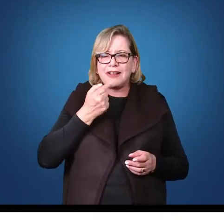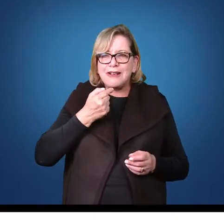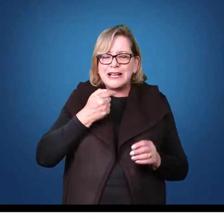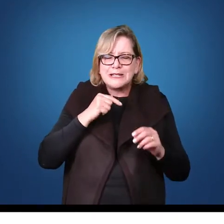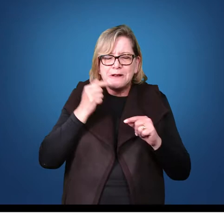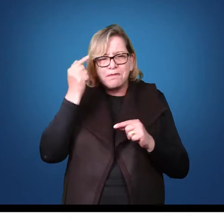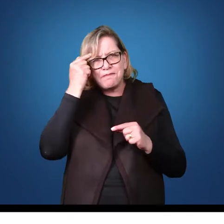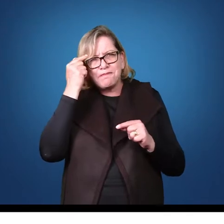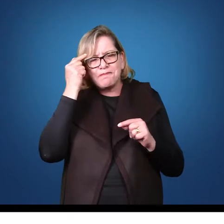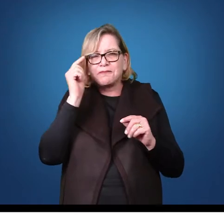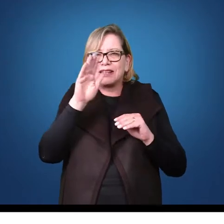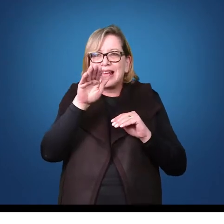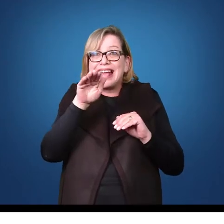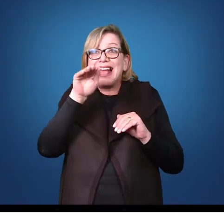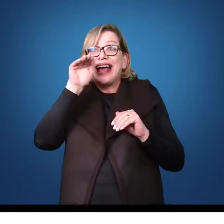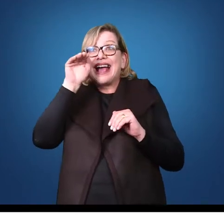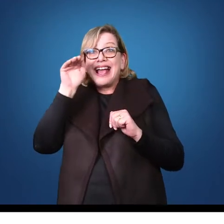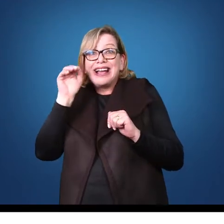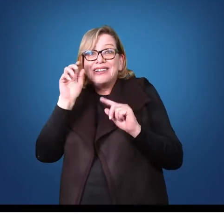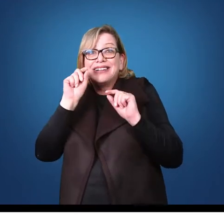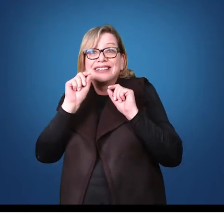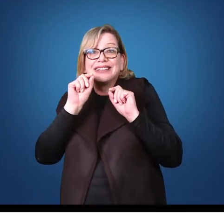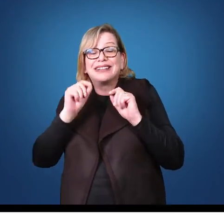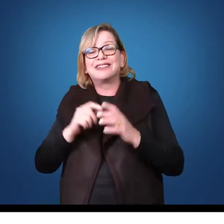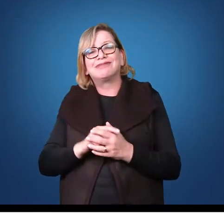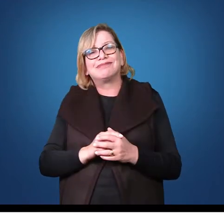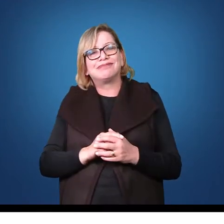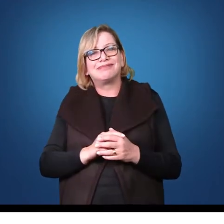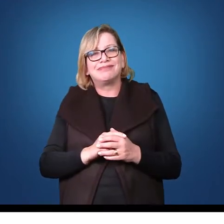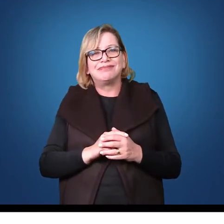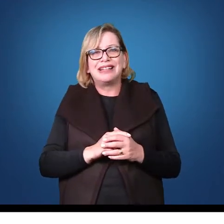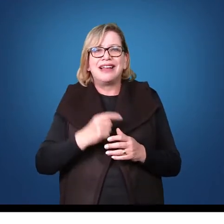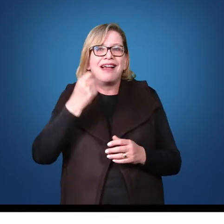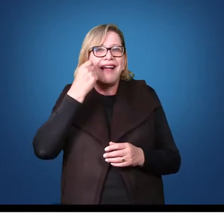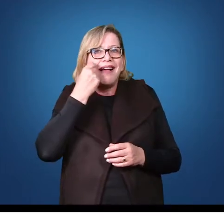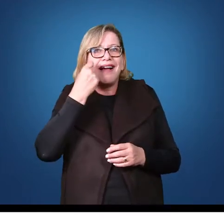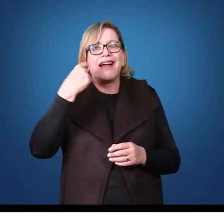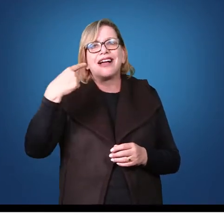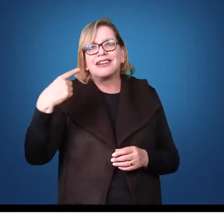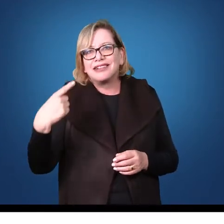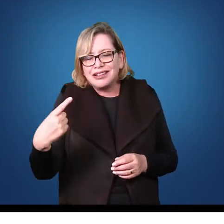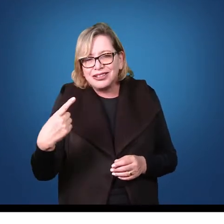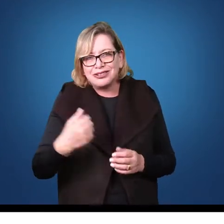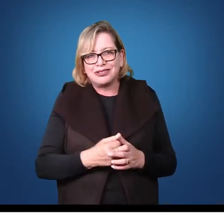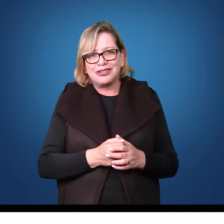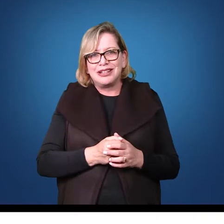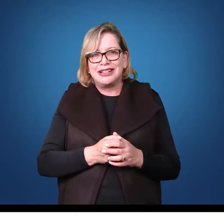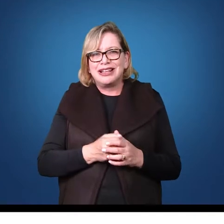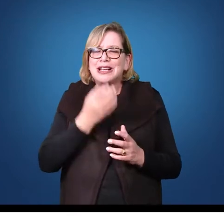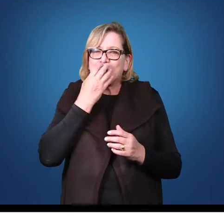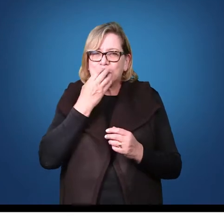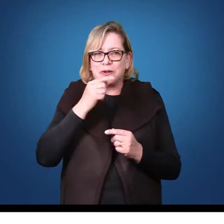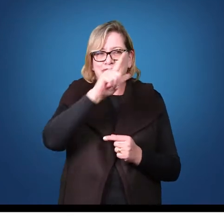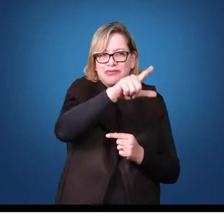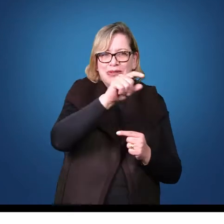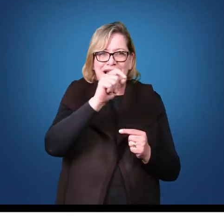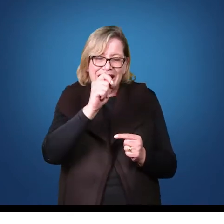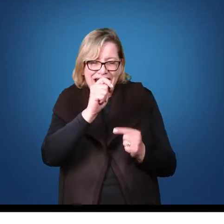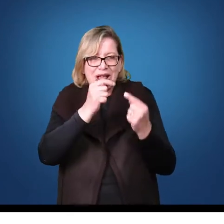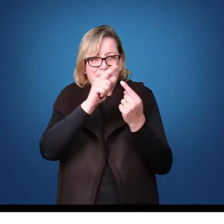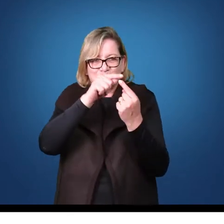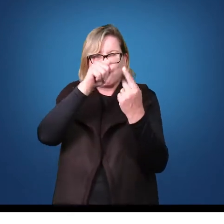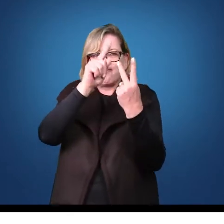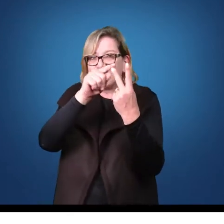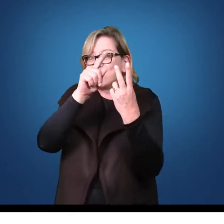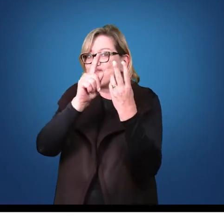então, chamar, sabe quem? Os gatinhos. Cada cachorro foi chamar um amigo gato.